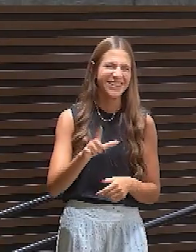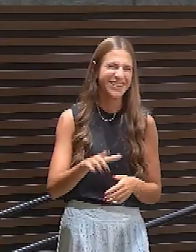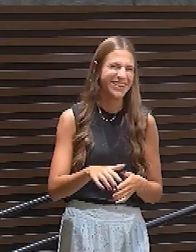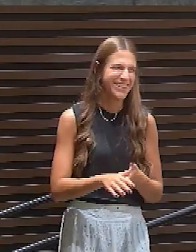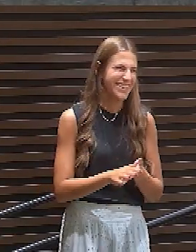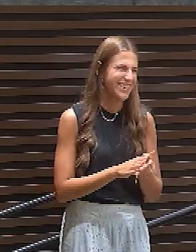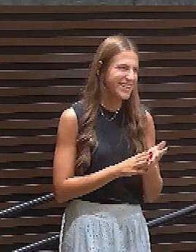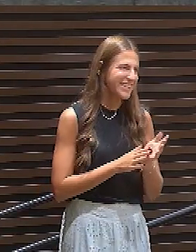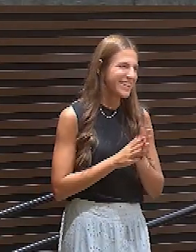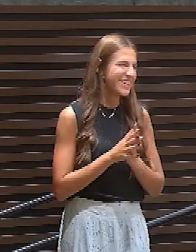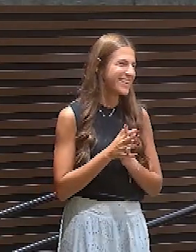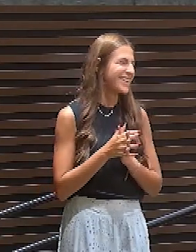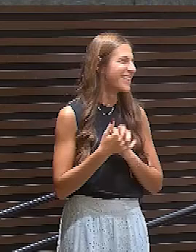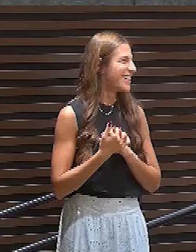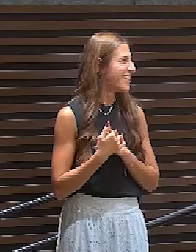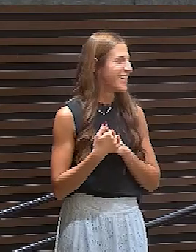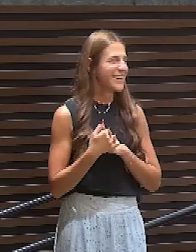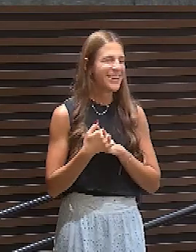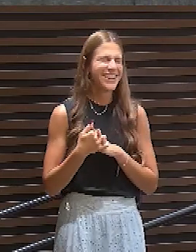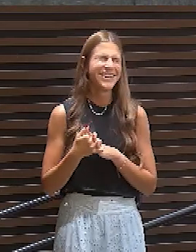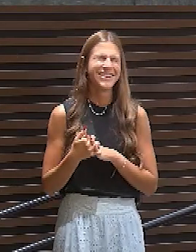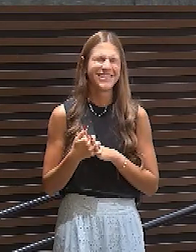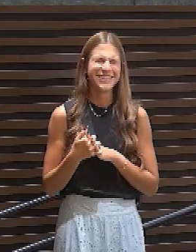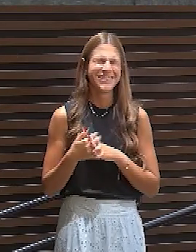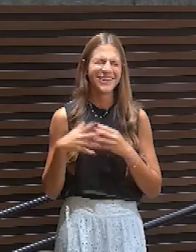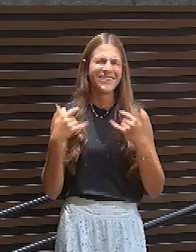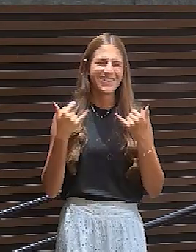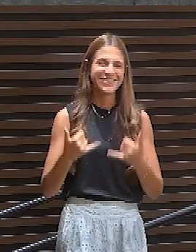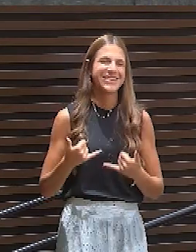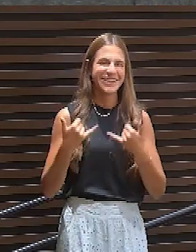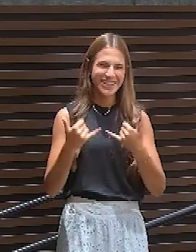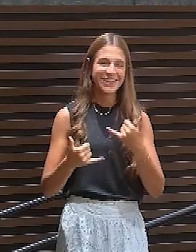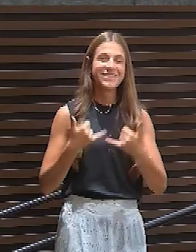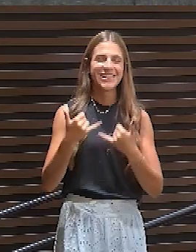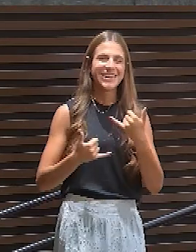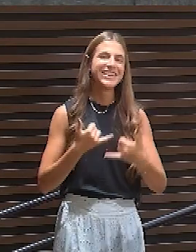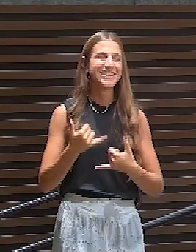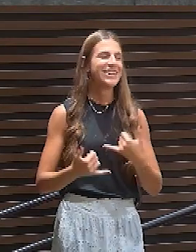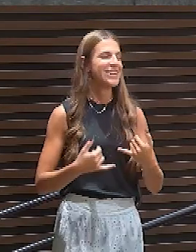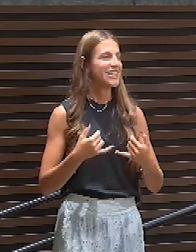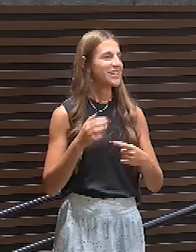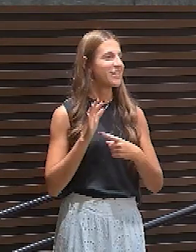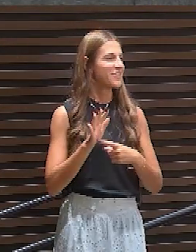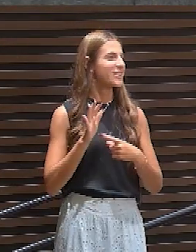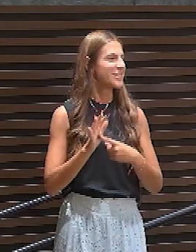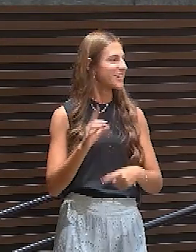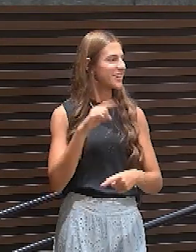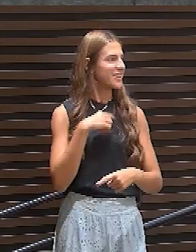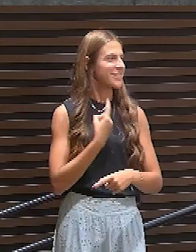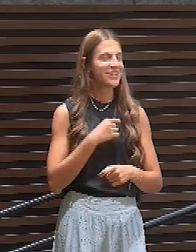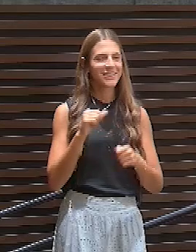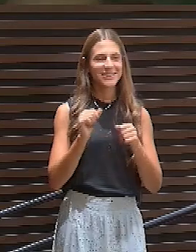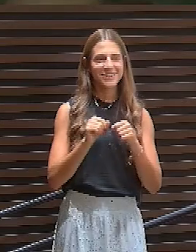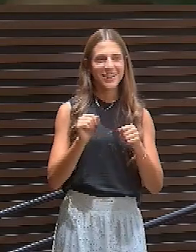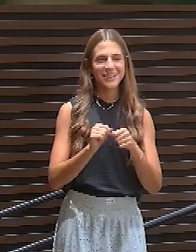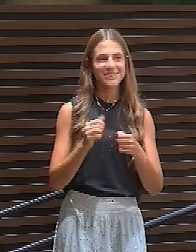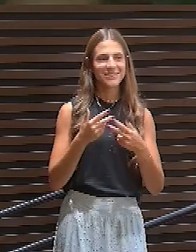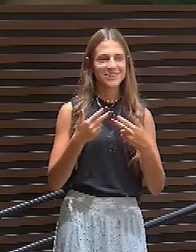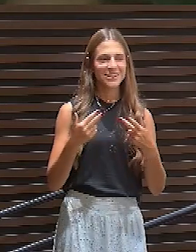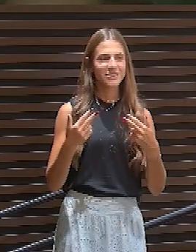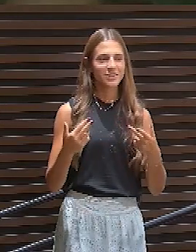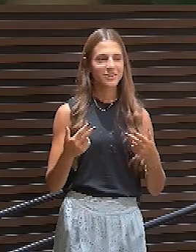É um meme que está mostrando que nós fazemos as coisas e sofremos as consequências de